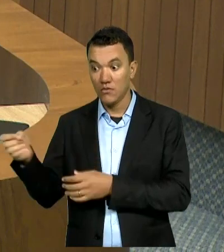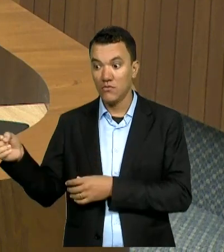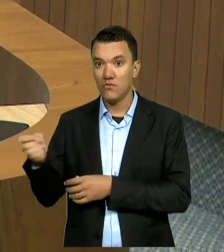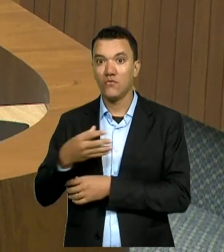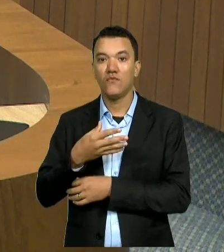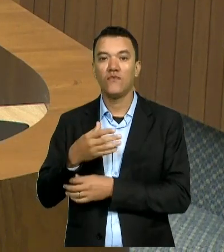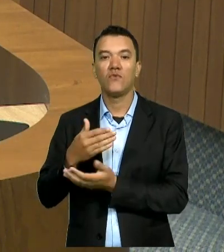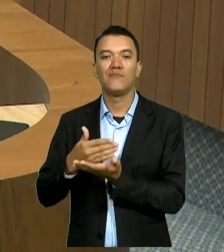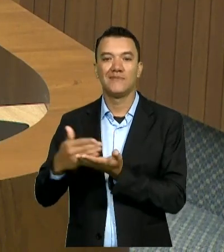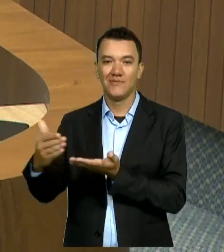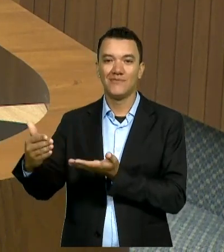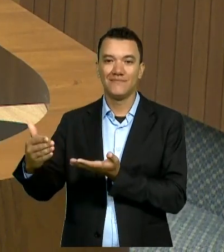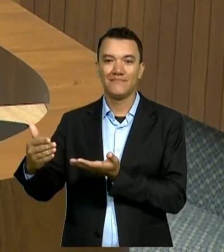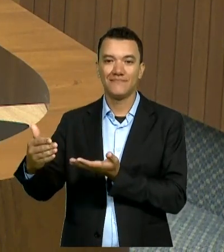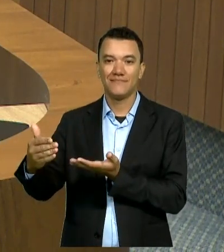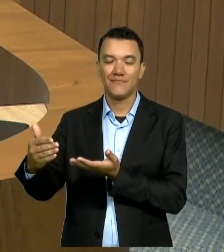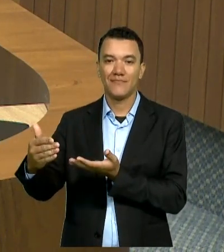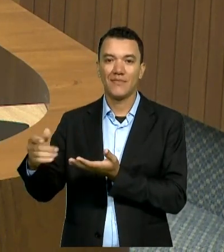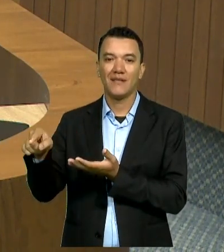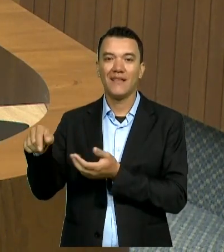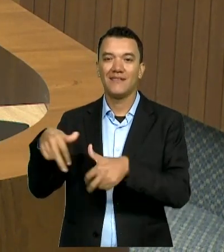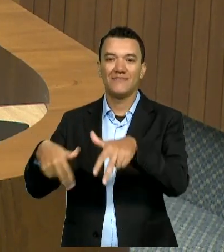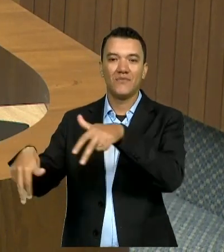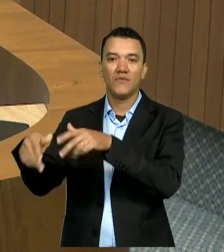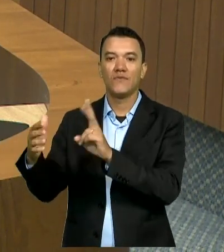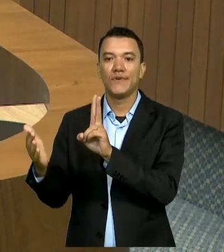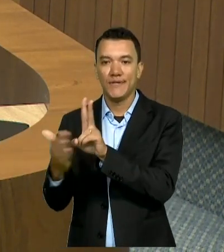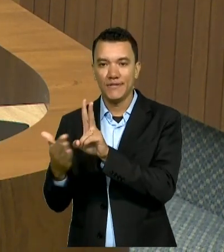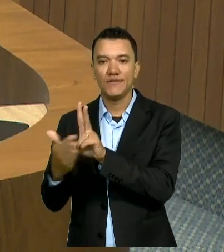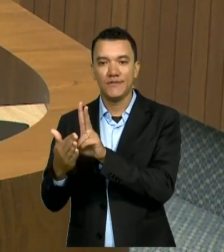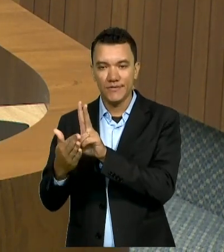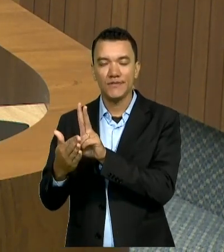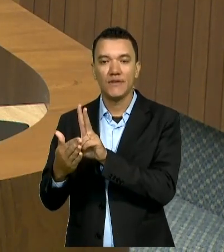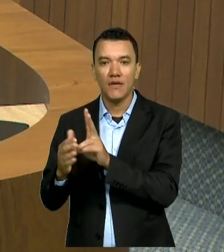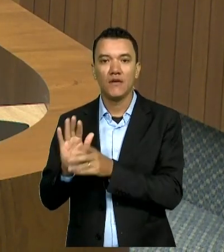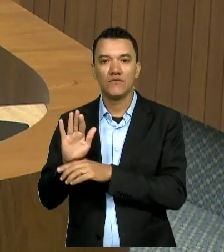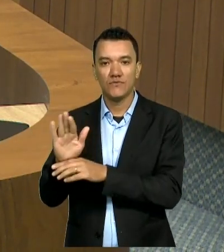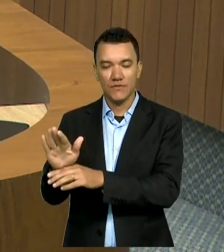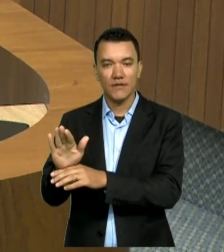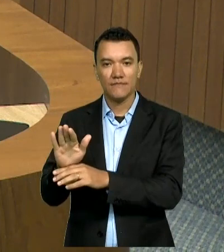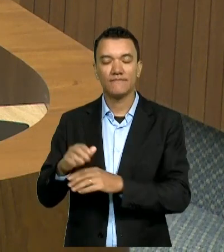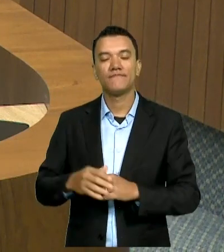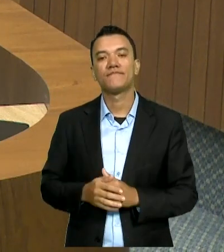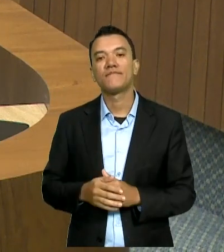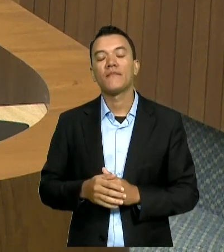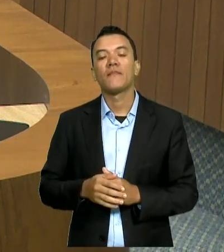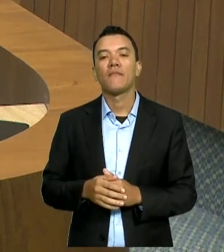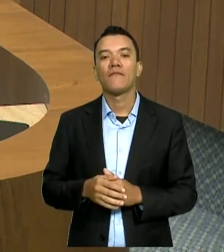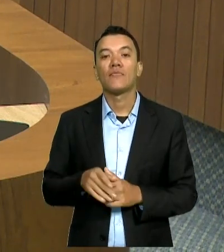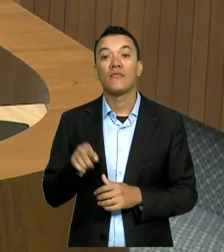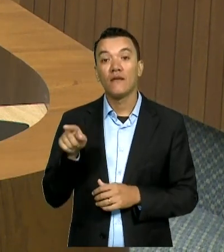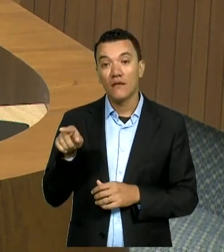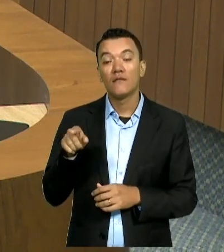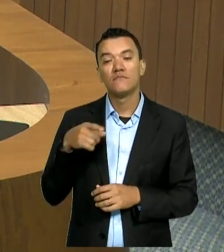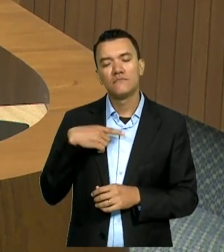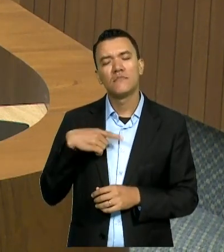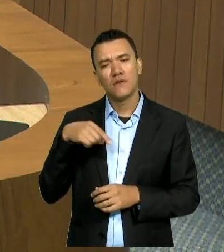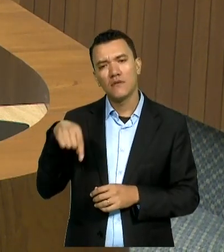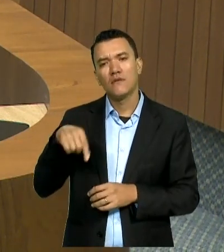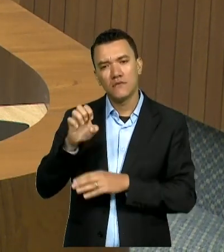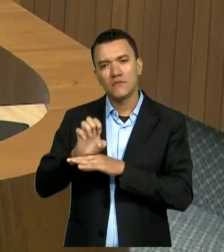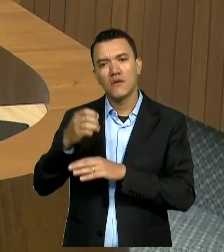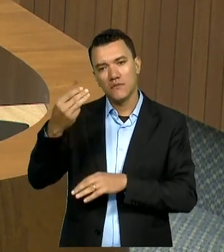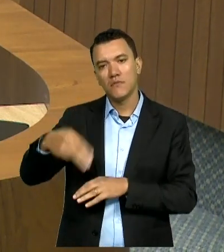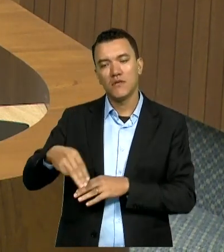povos indígenas, os indígenas, pessoas essas que também vivem em nosso Estado, merecem